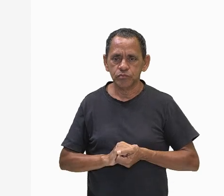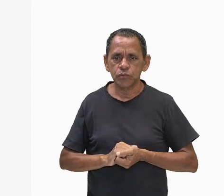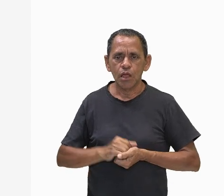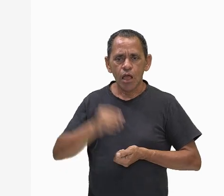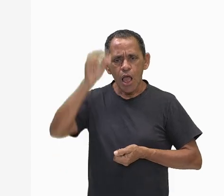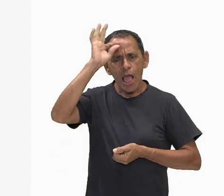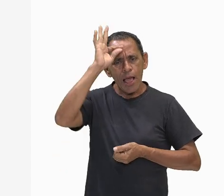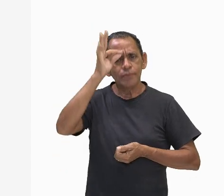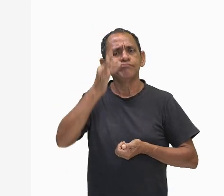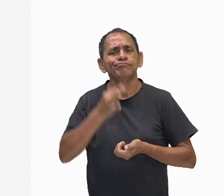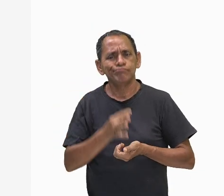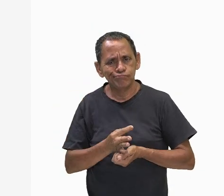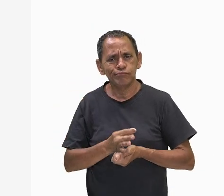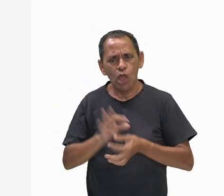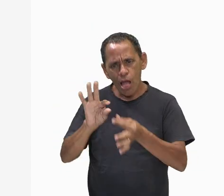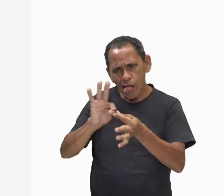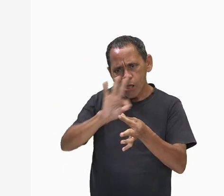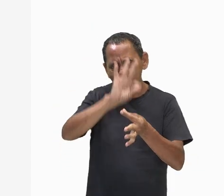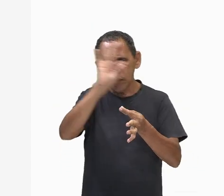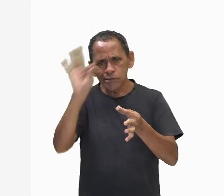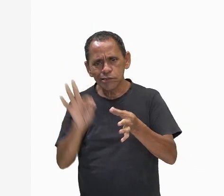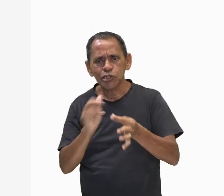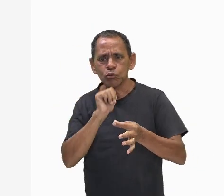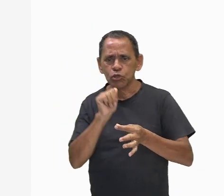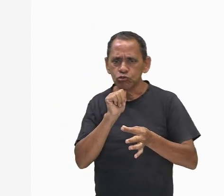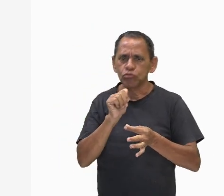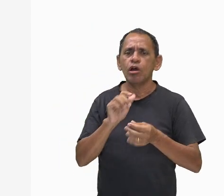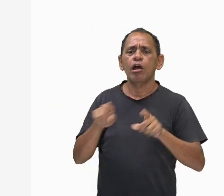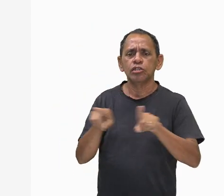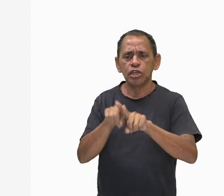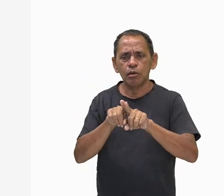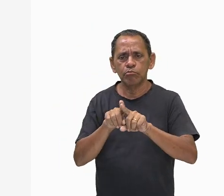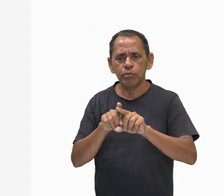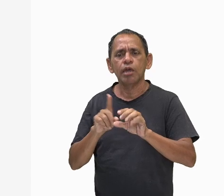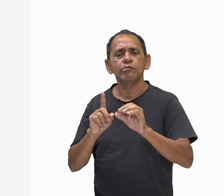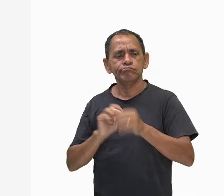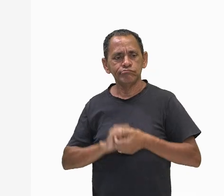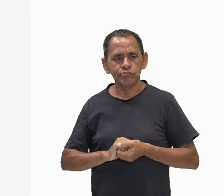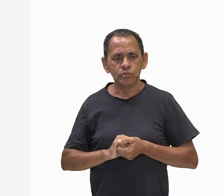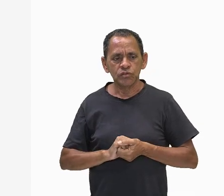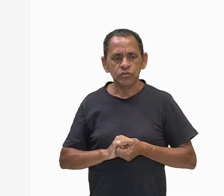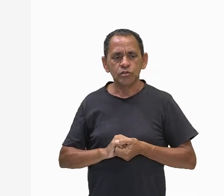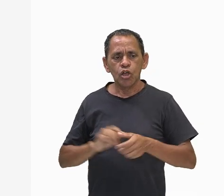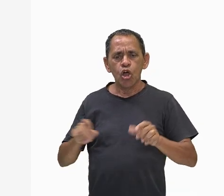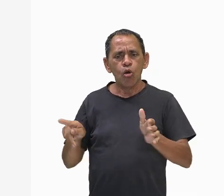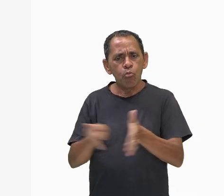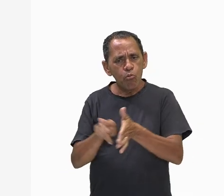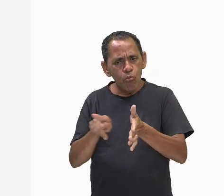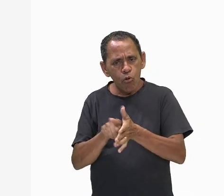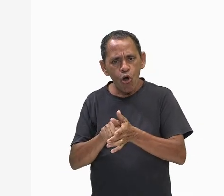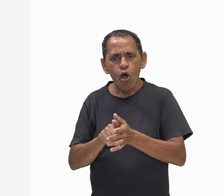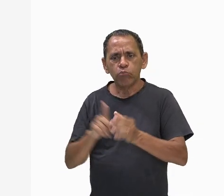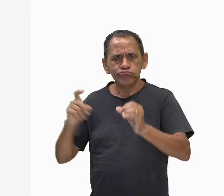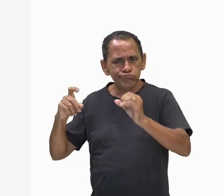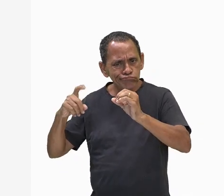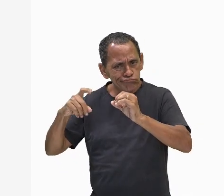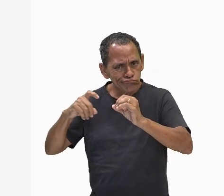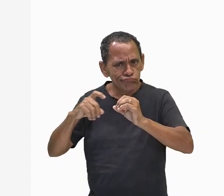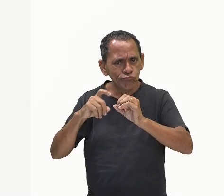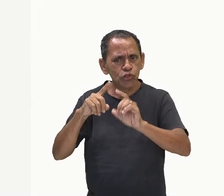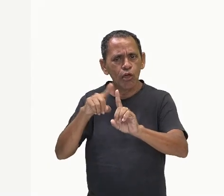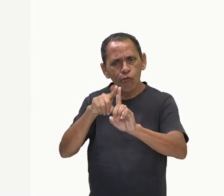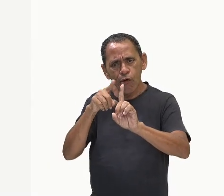compreender o ciclo menstrual e a fertilidade. Saber como o corpo funciona permite tomar